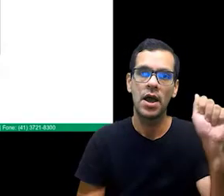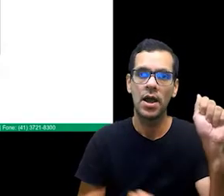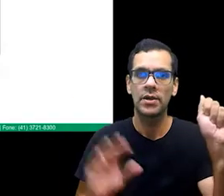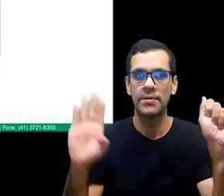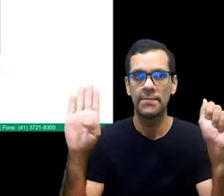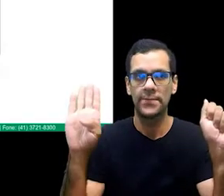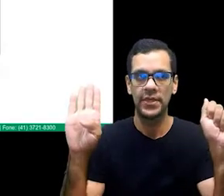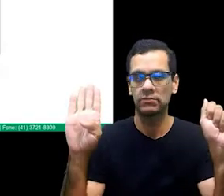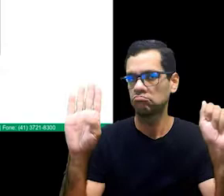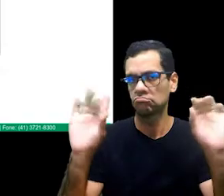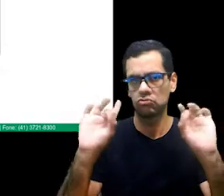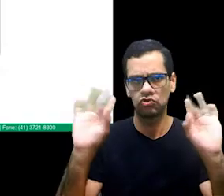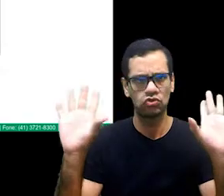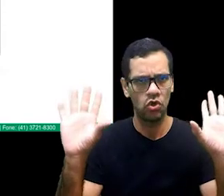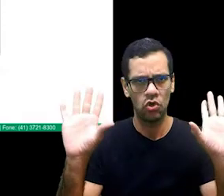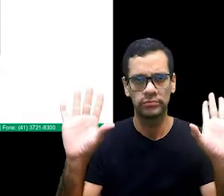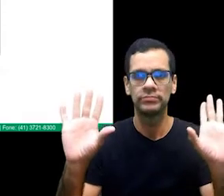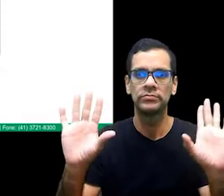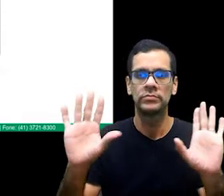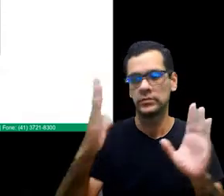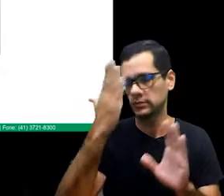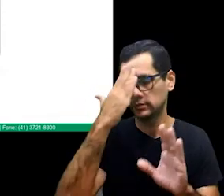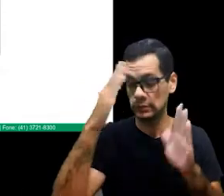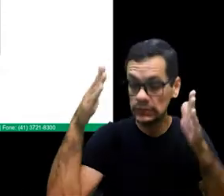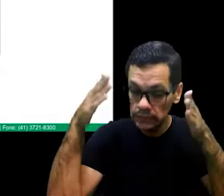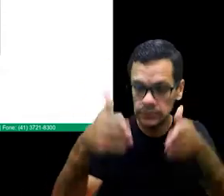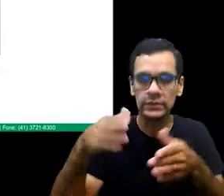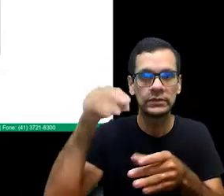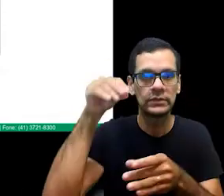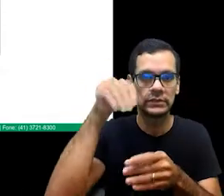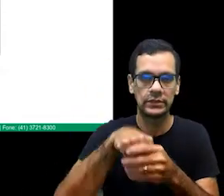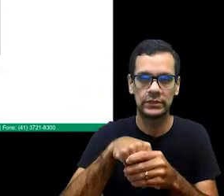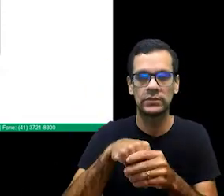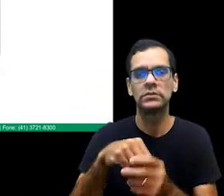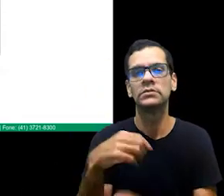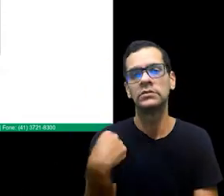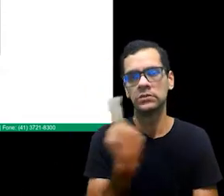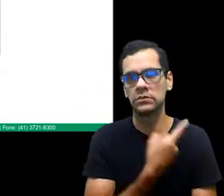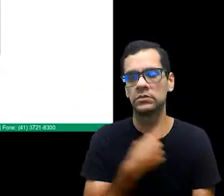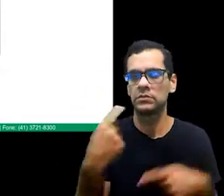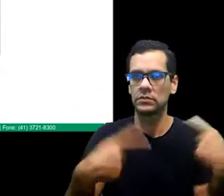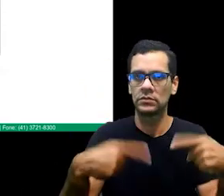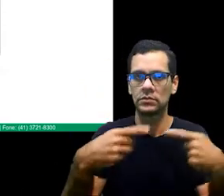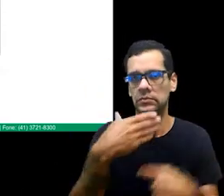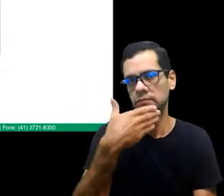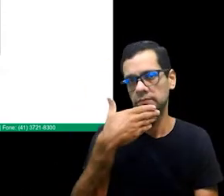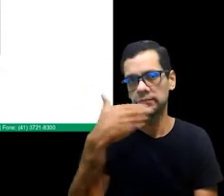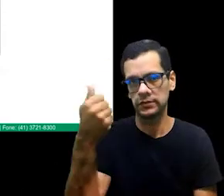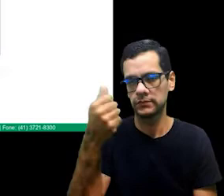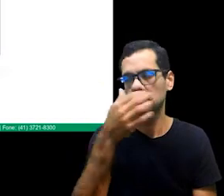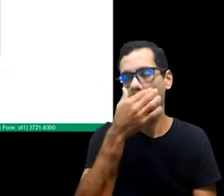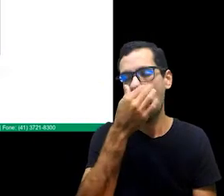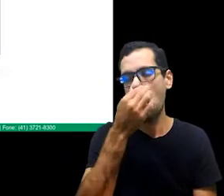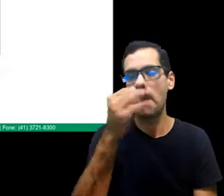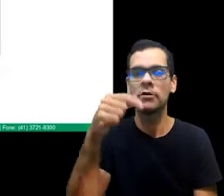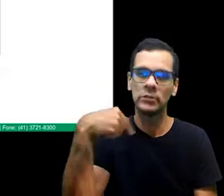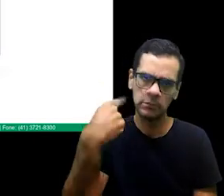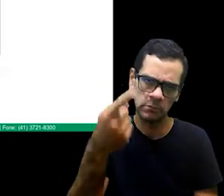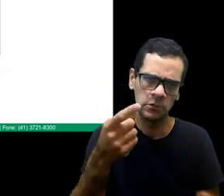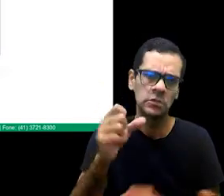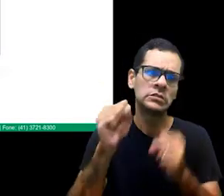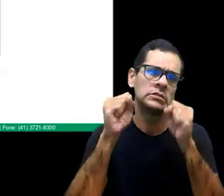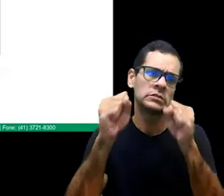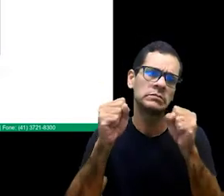B envolvidos e nenhum outro mais. Então estamos isolando o sistema termicamente e é uma maneira de tornar a discussão mais fácil. Você pode